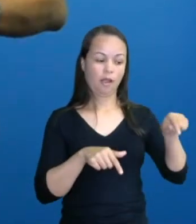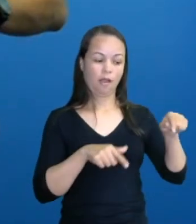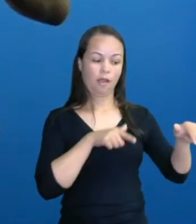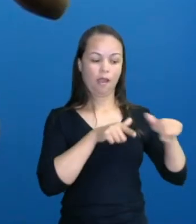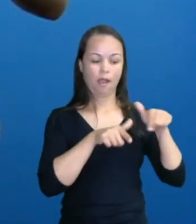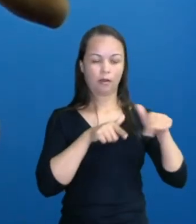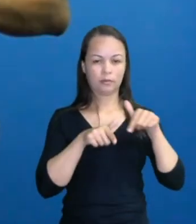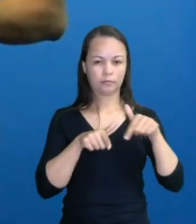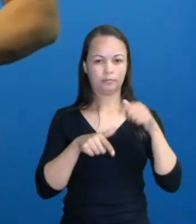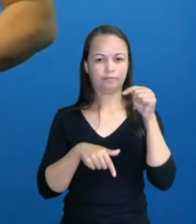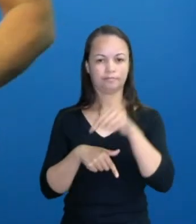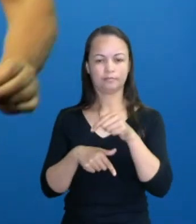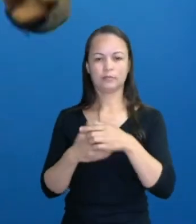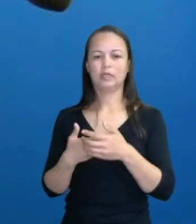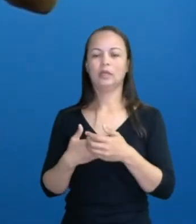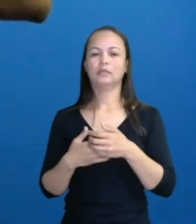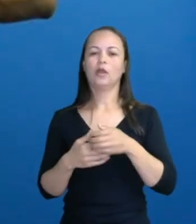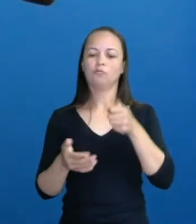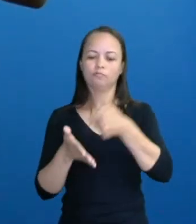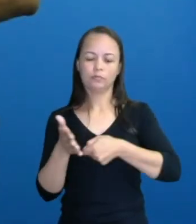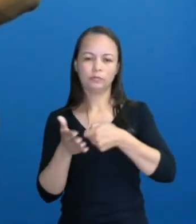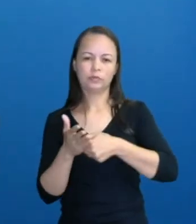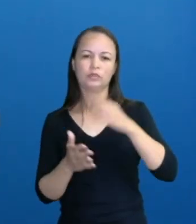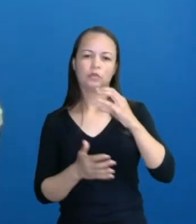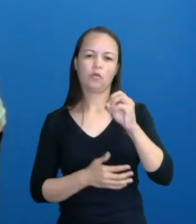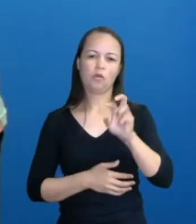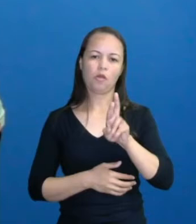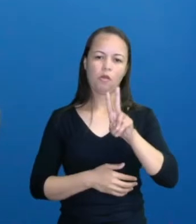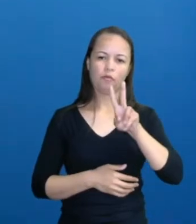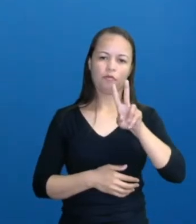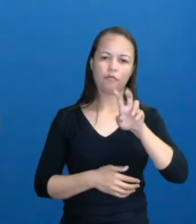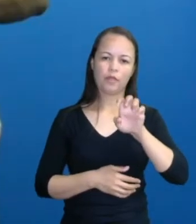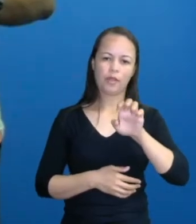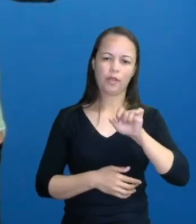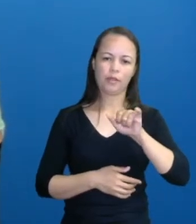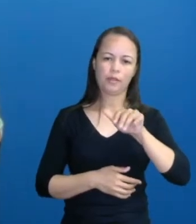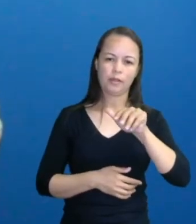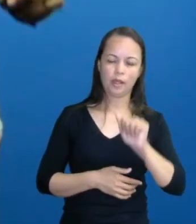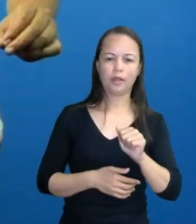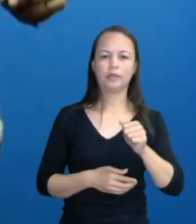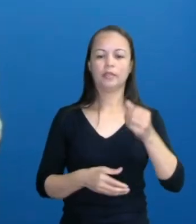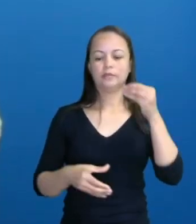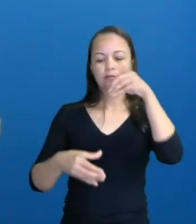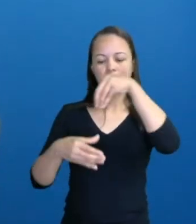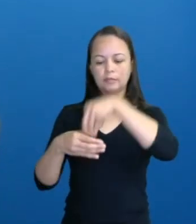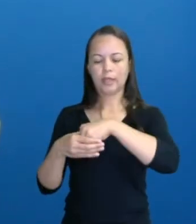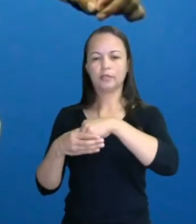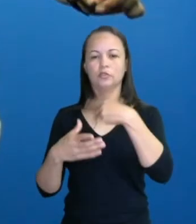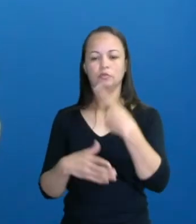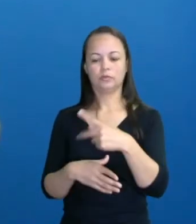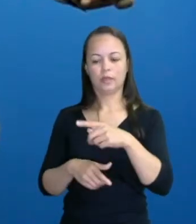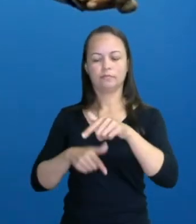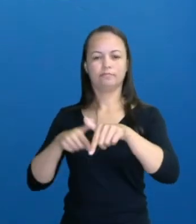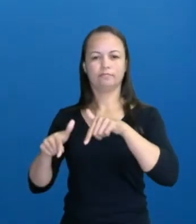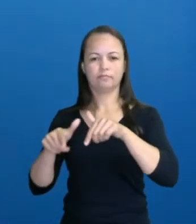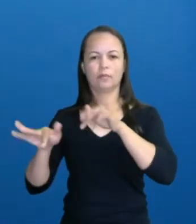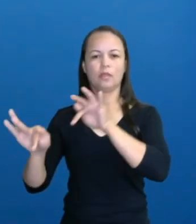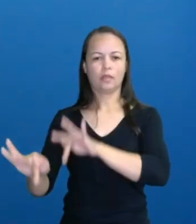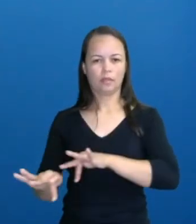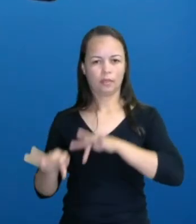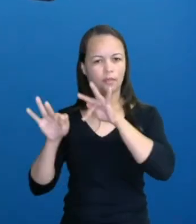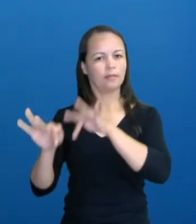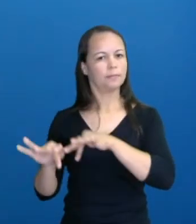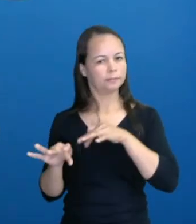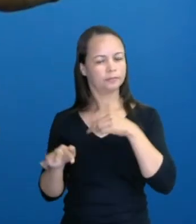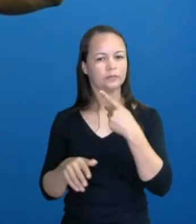Então a obrigação chamada corveia era para que eles trabalhassem dentro desse das terras do senhor feudal